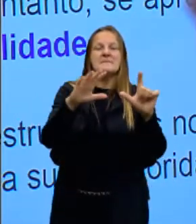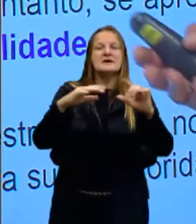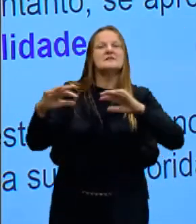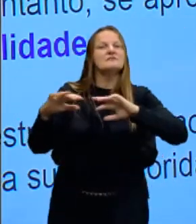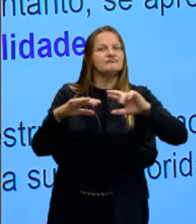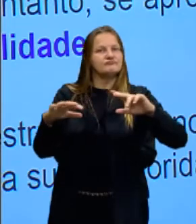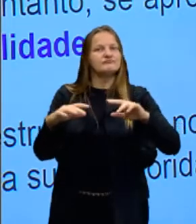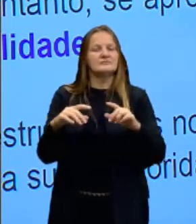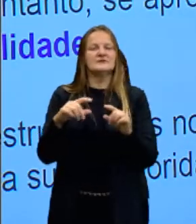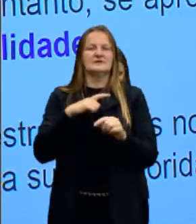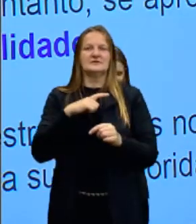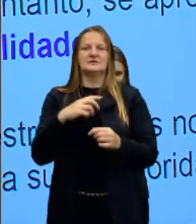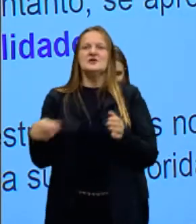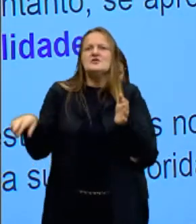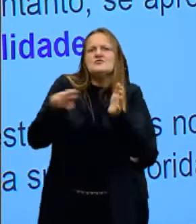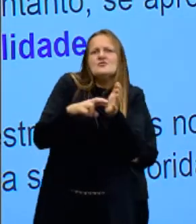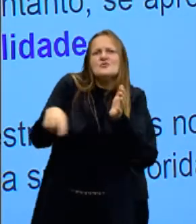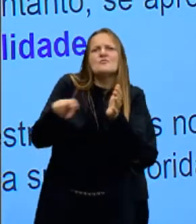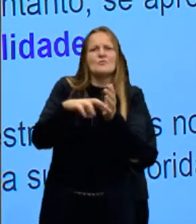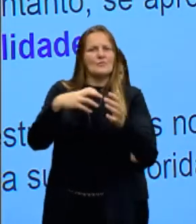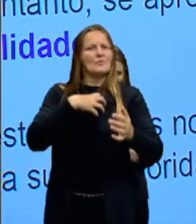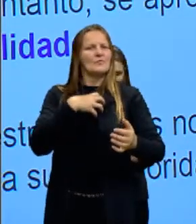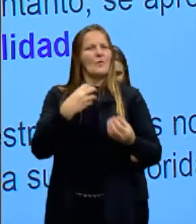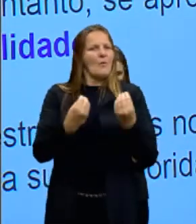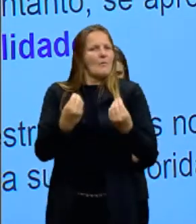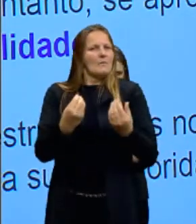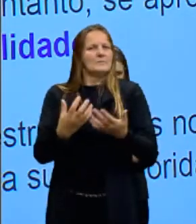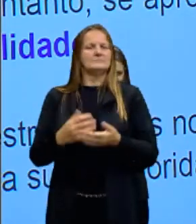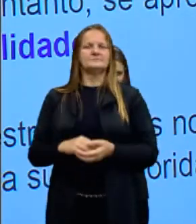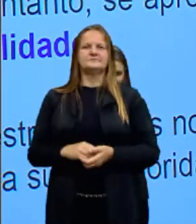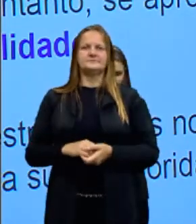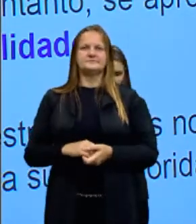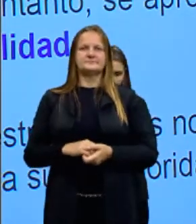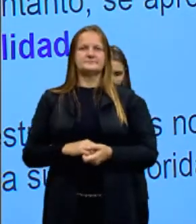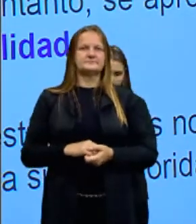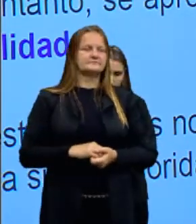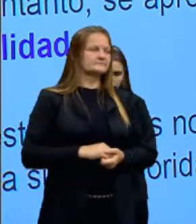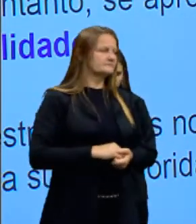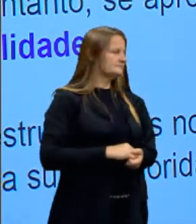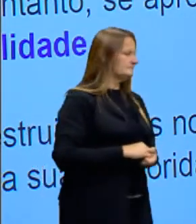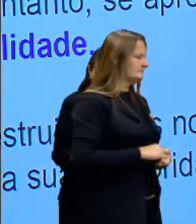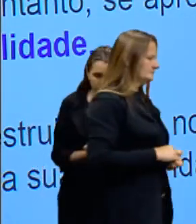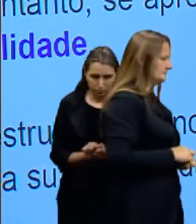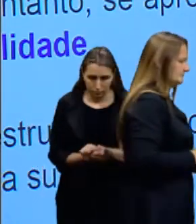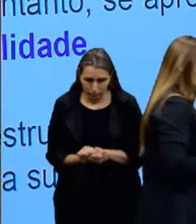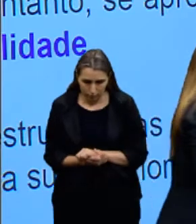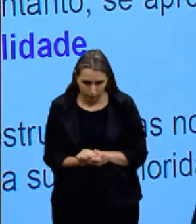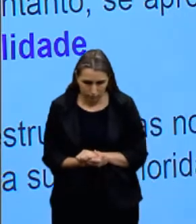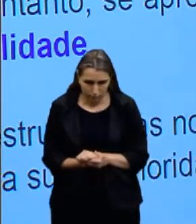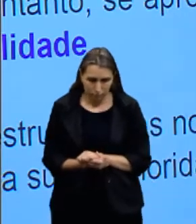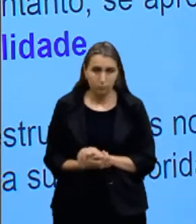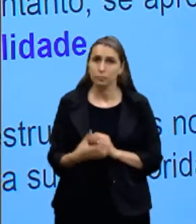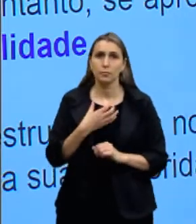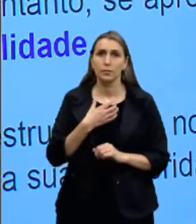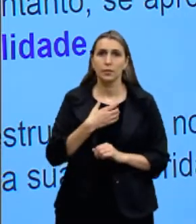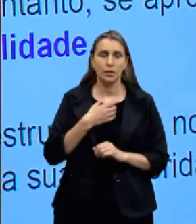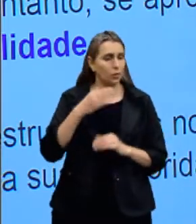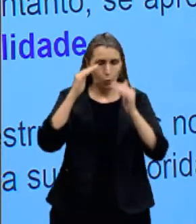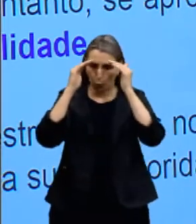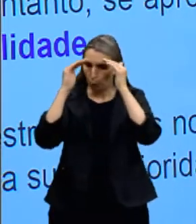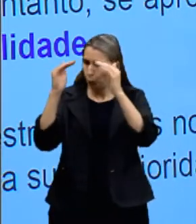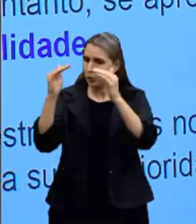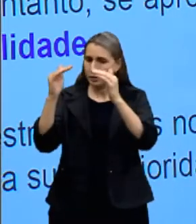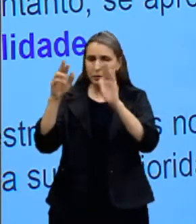tentam recuperar esse esse sentido aqui nesse sentido de não obediência às normas